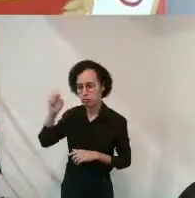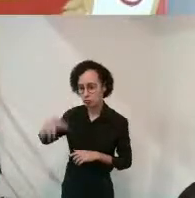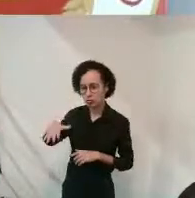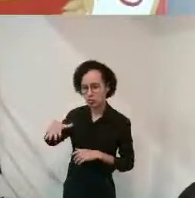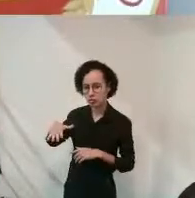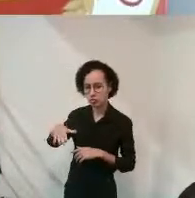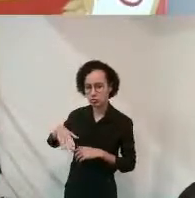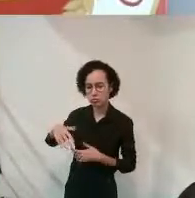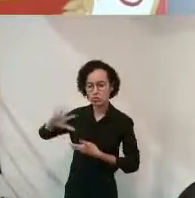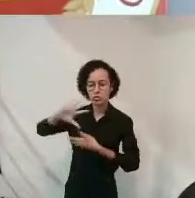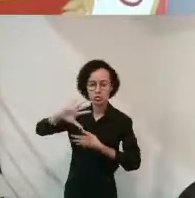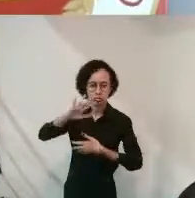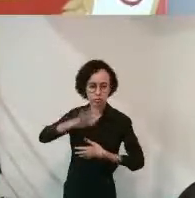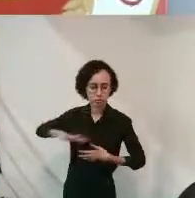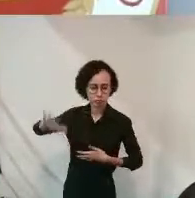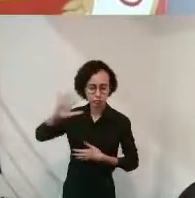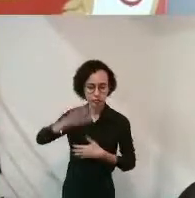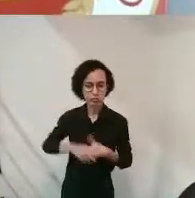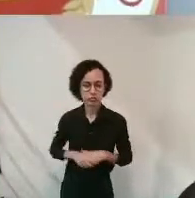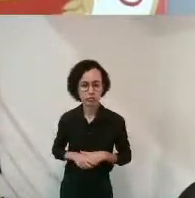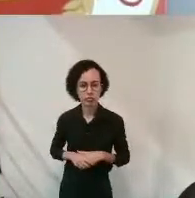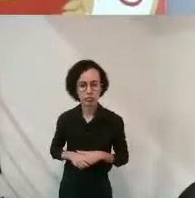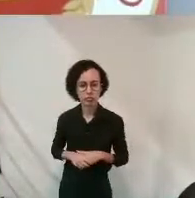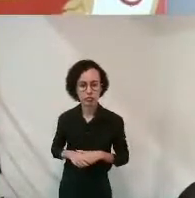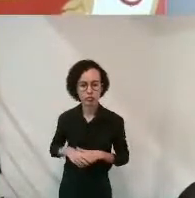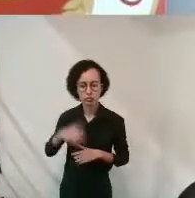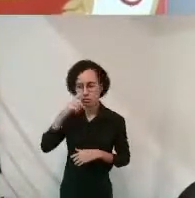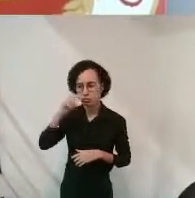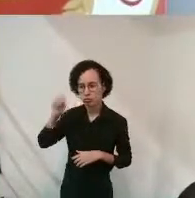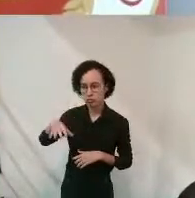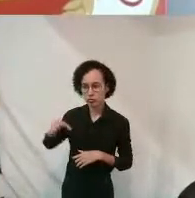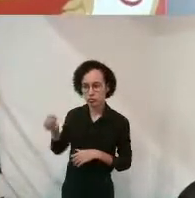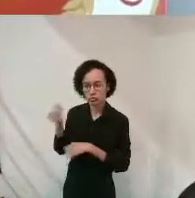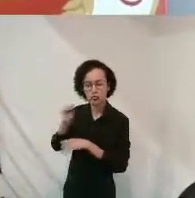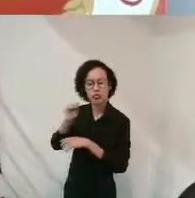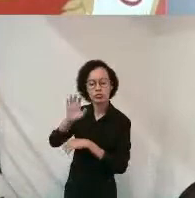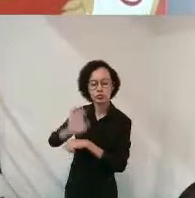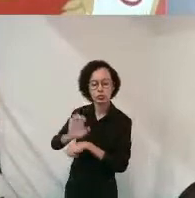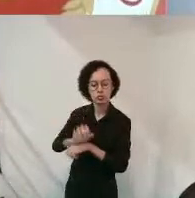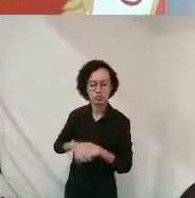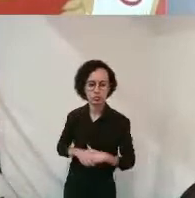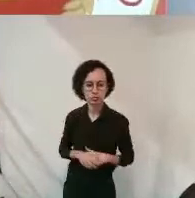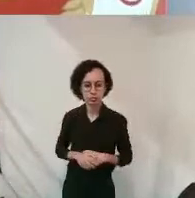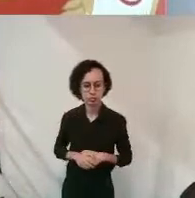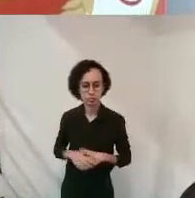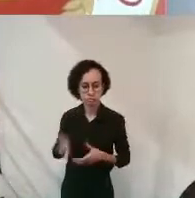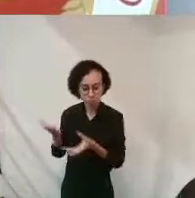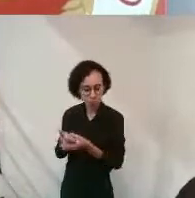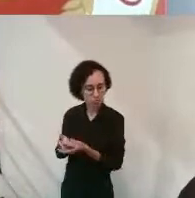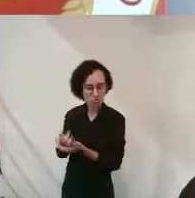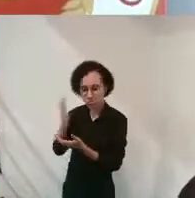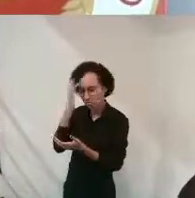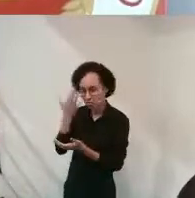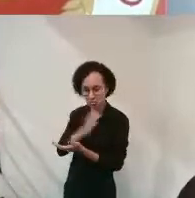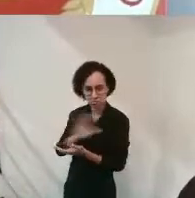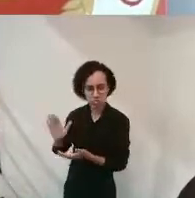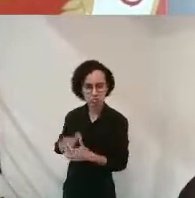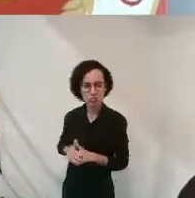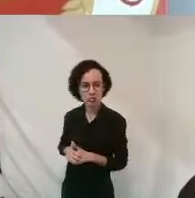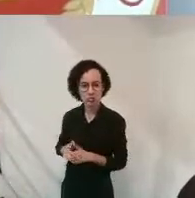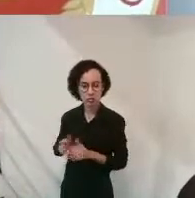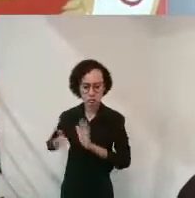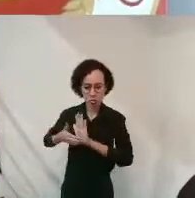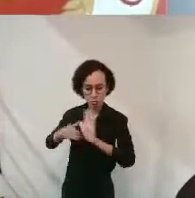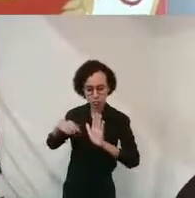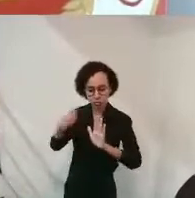Latina. E esse lixão foi implantado pelo Estado. A ação judicial não resolveu. A ação foi proposta por nós, do Ministério